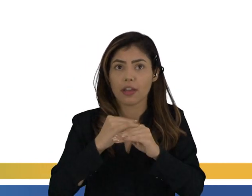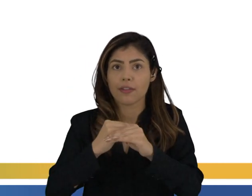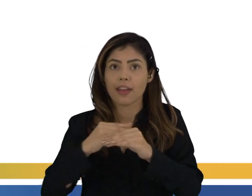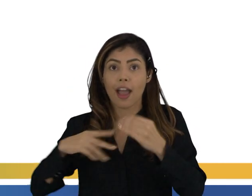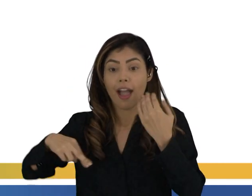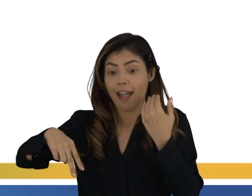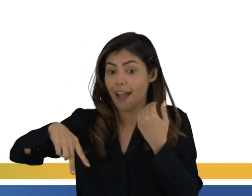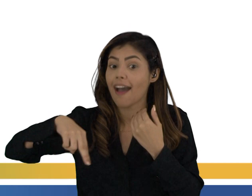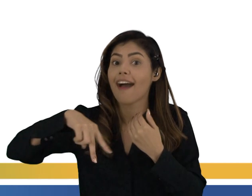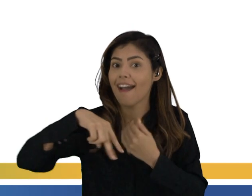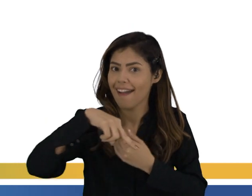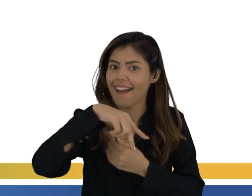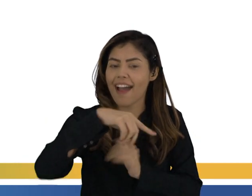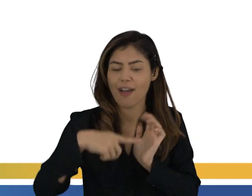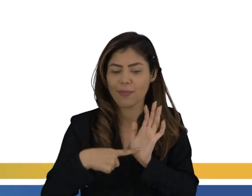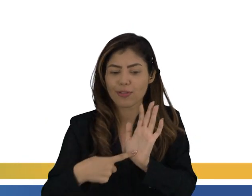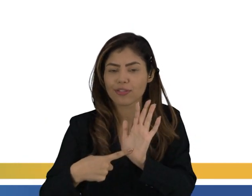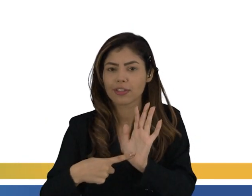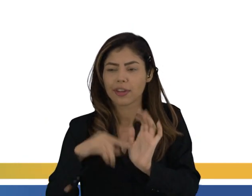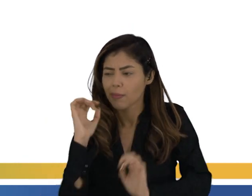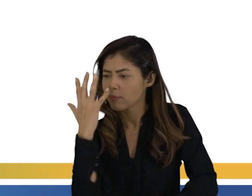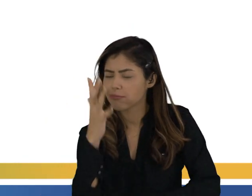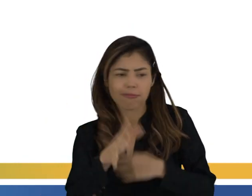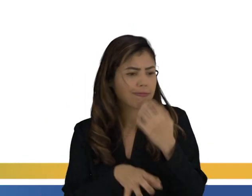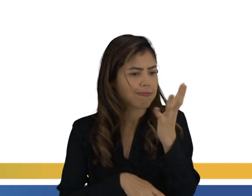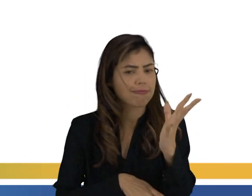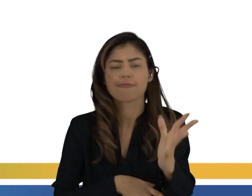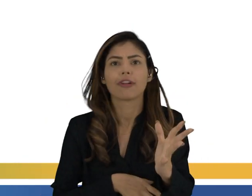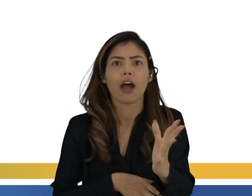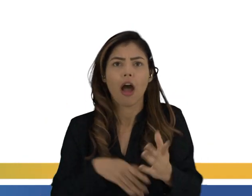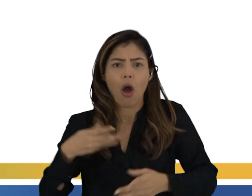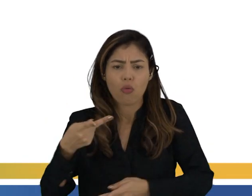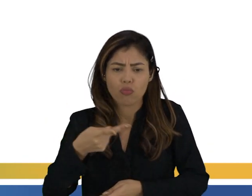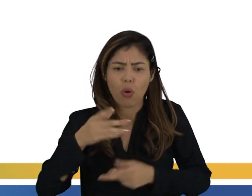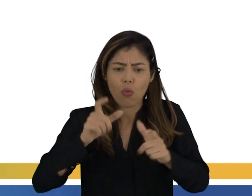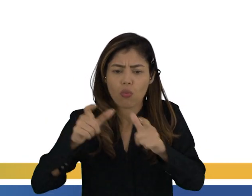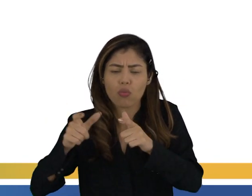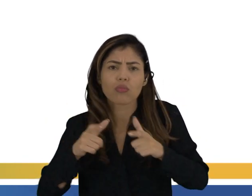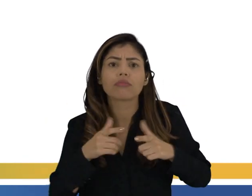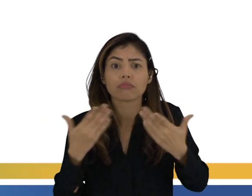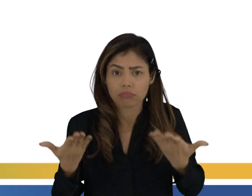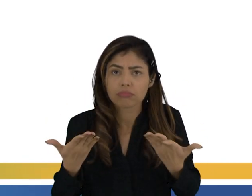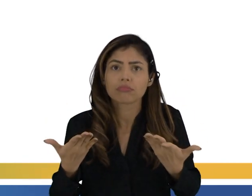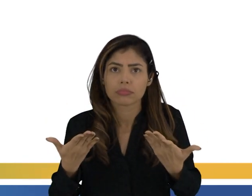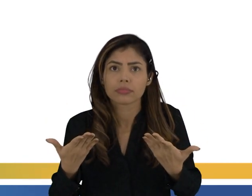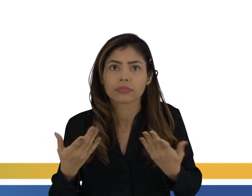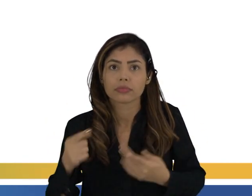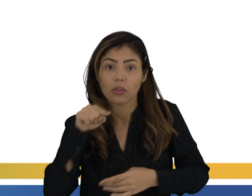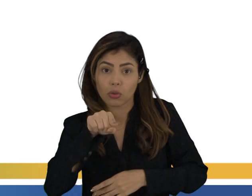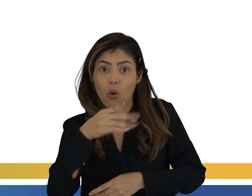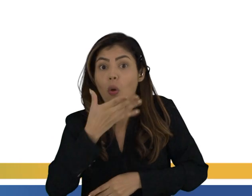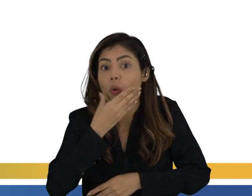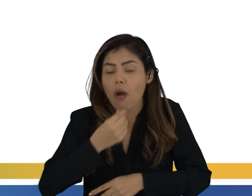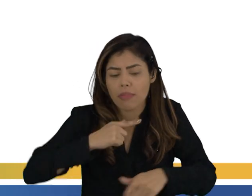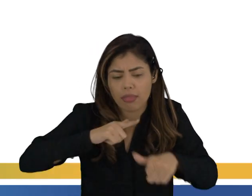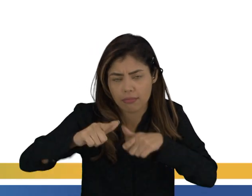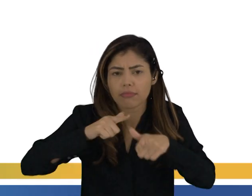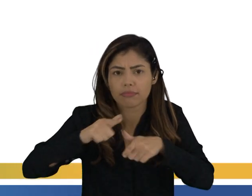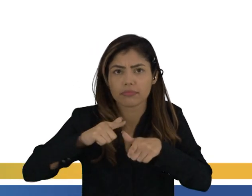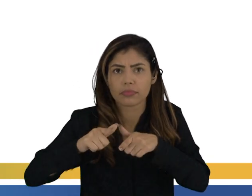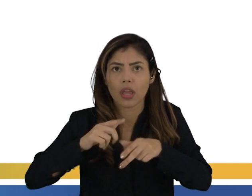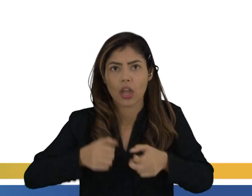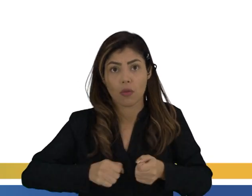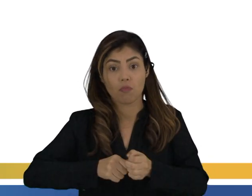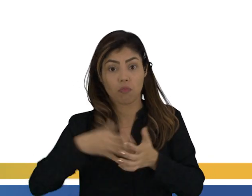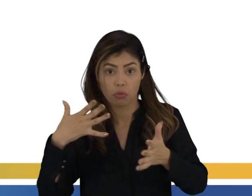do seringueiro. Está mostrando a mata, está mostrando o habitat, né, o local onde esse homem trabalhou e